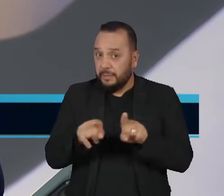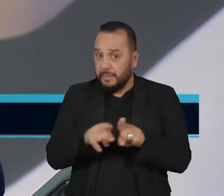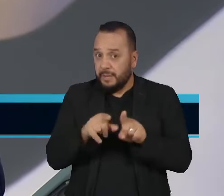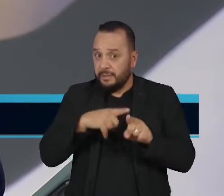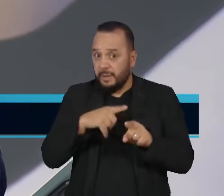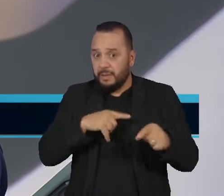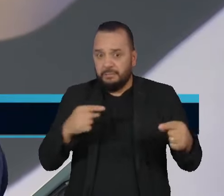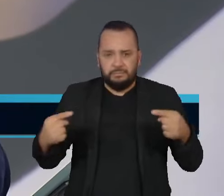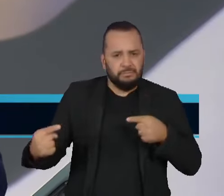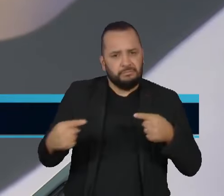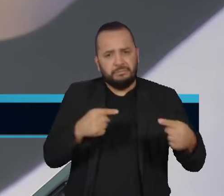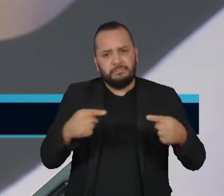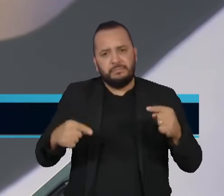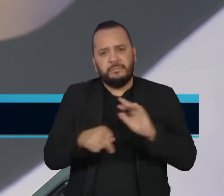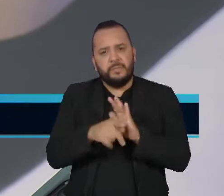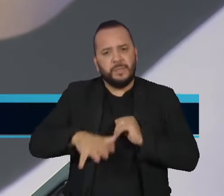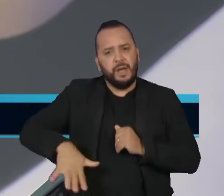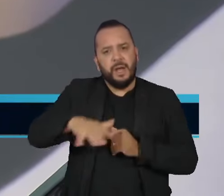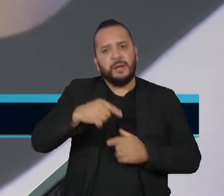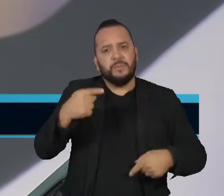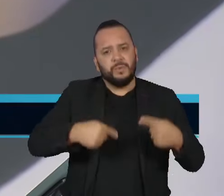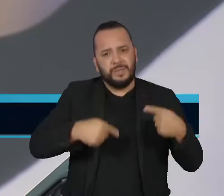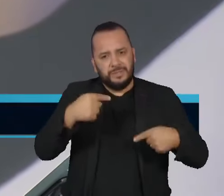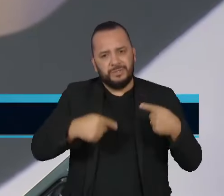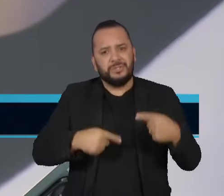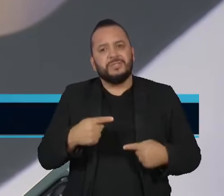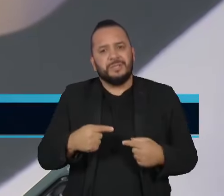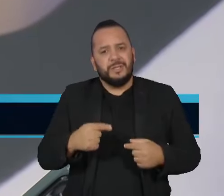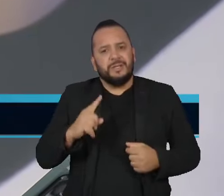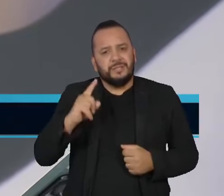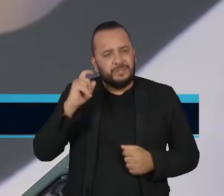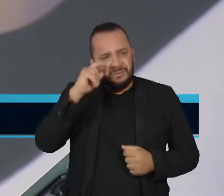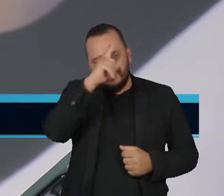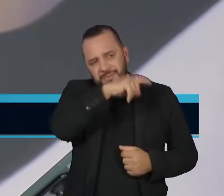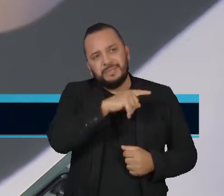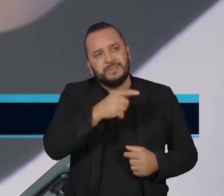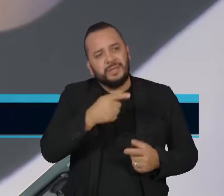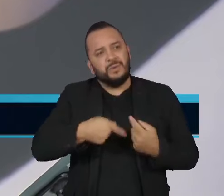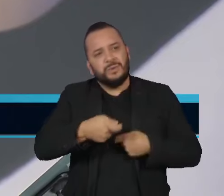tensão geopolítica é um dos grandes limitantes para a economia mundial e brasileira.